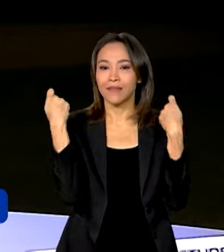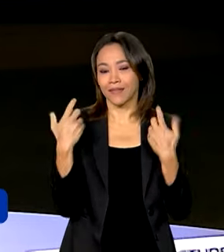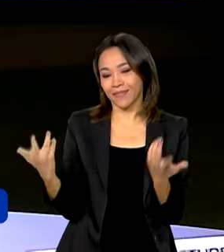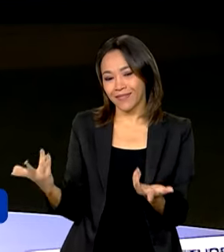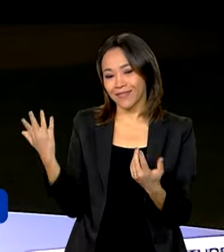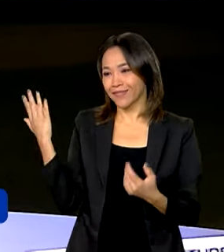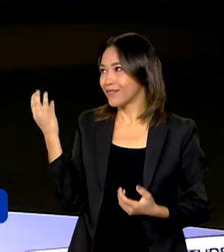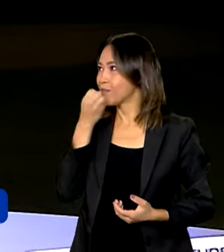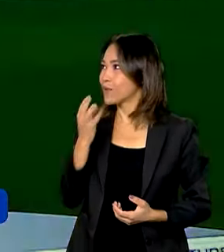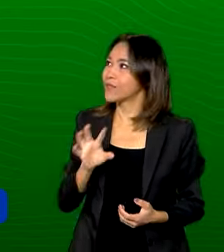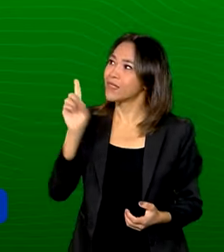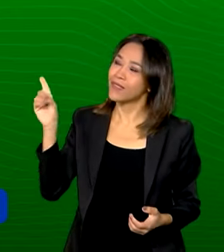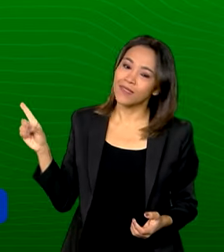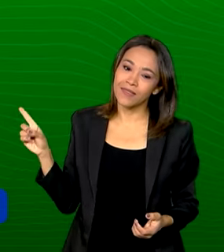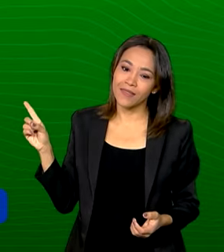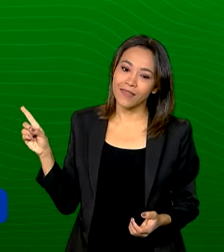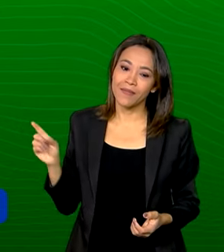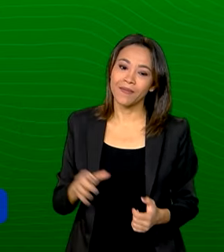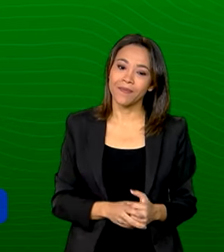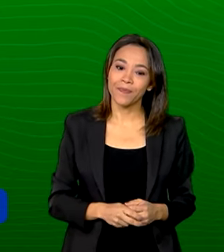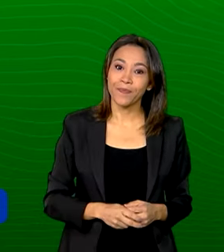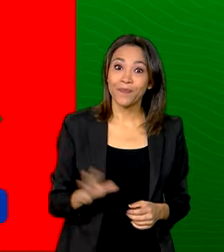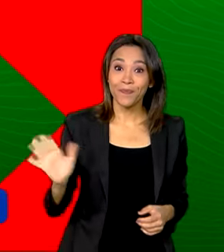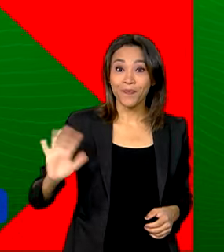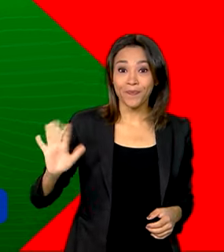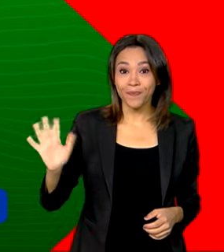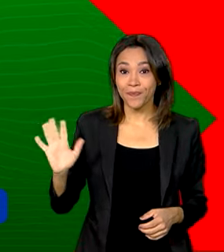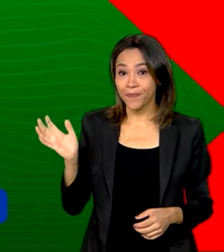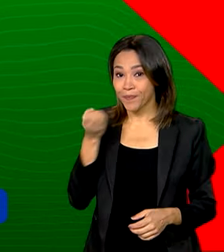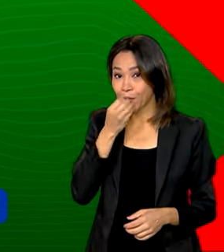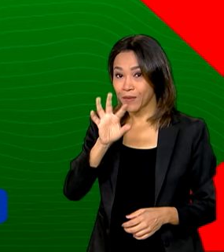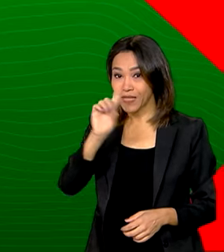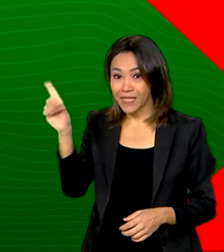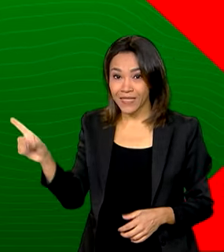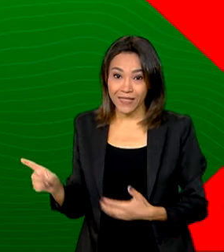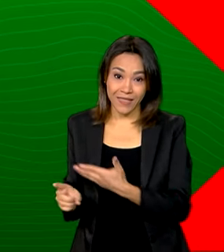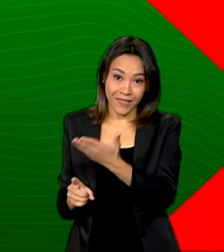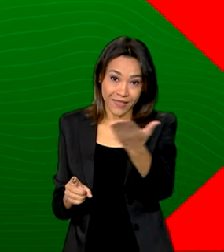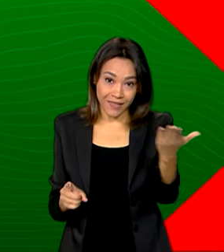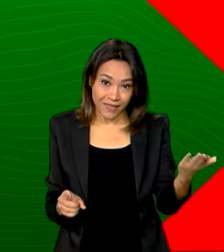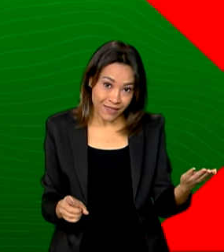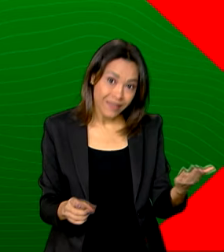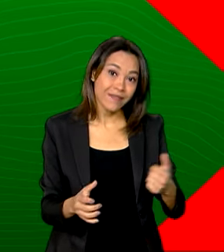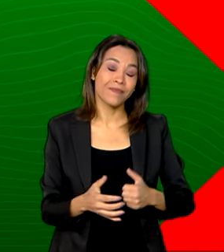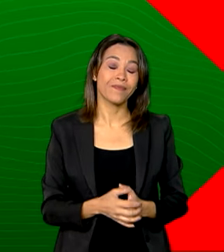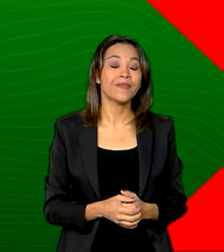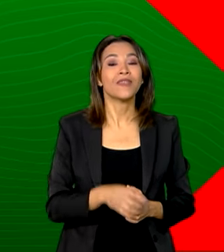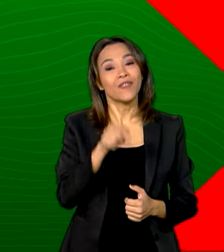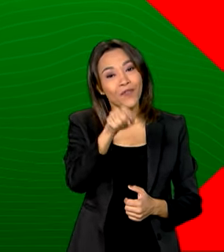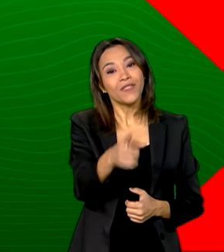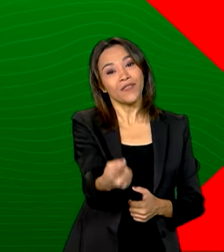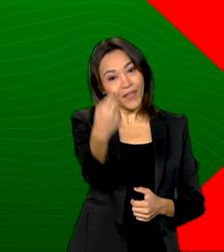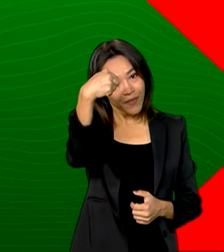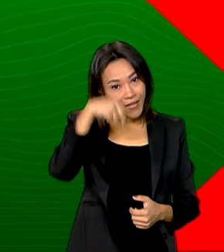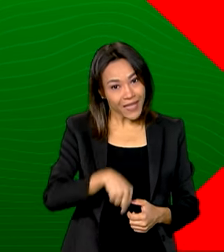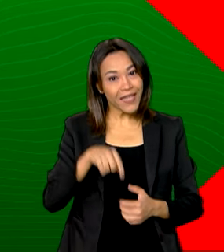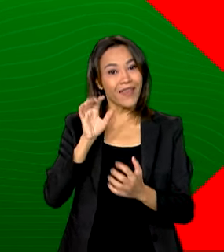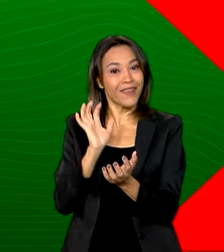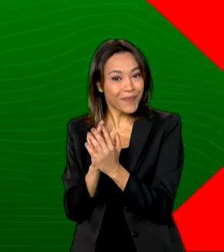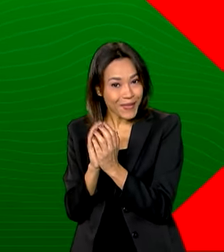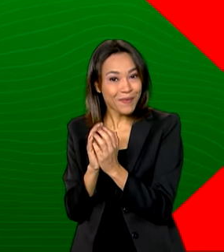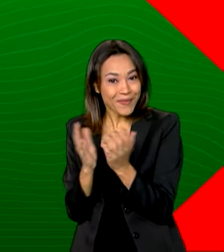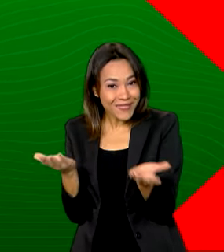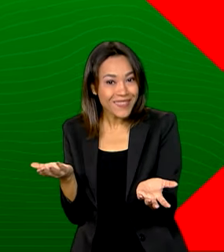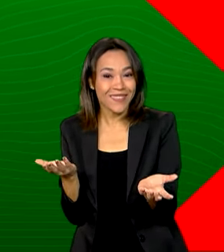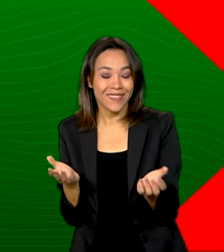você bom dia Carine Bom dia min satisfação falar mais uma vez com o senhor até conheci sua passagem aqui para Pernambuco Bom